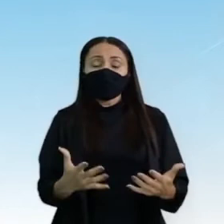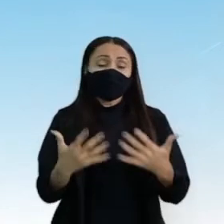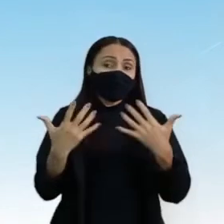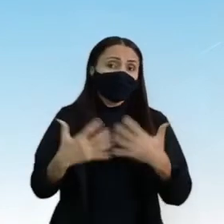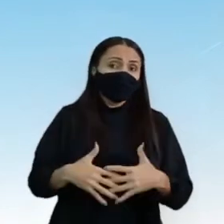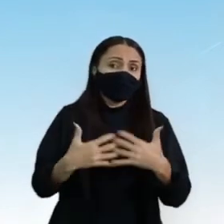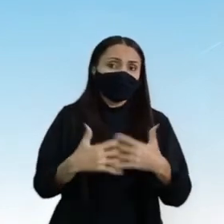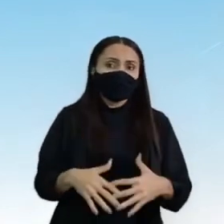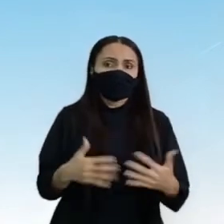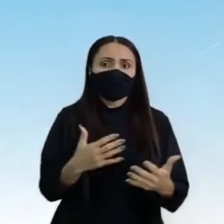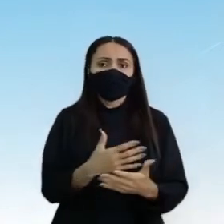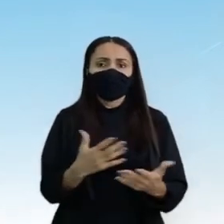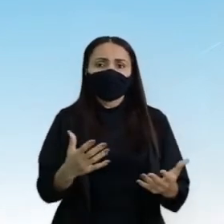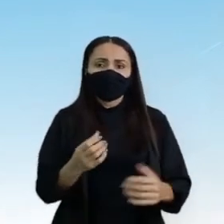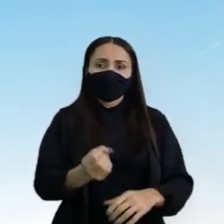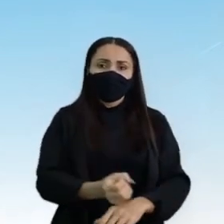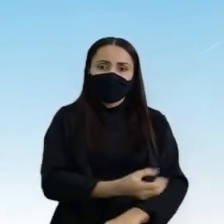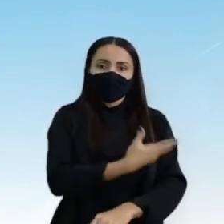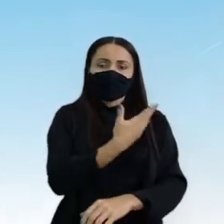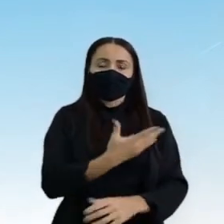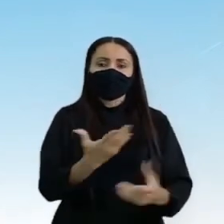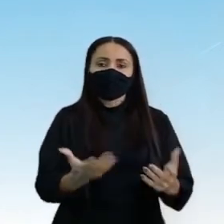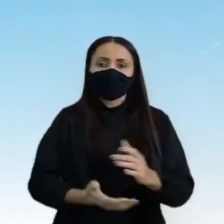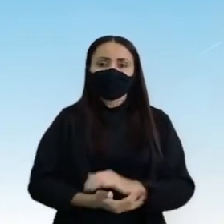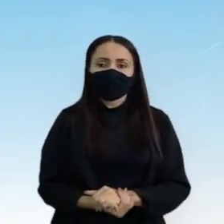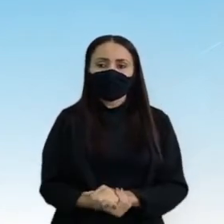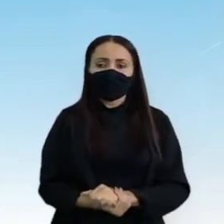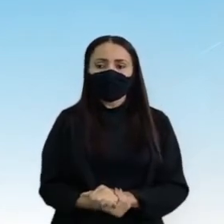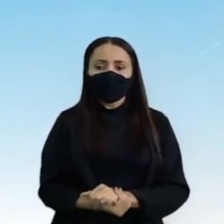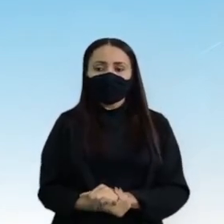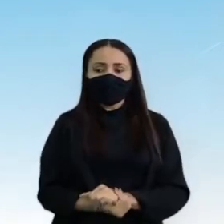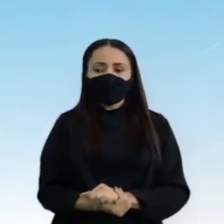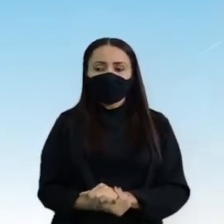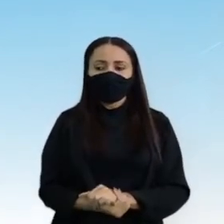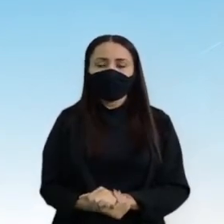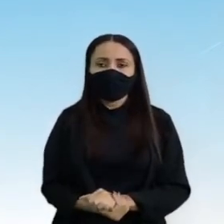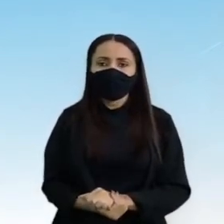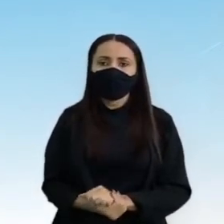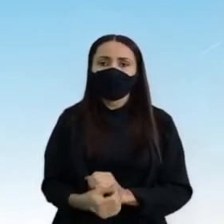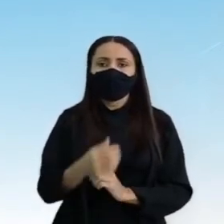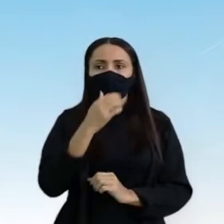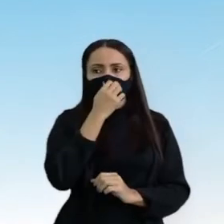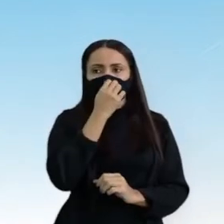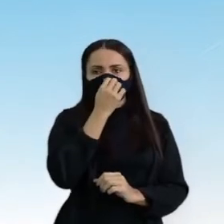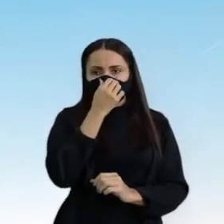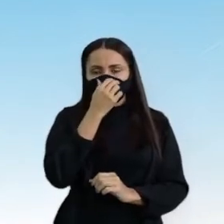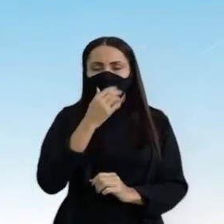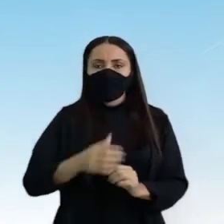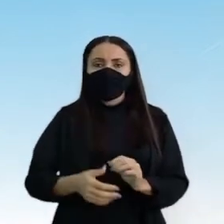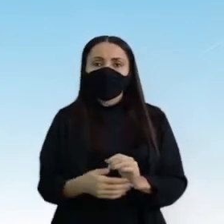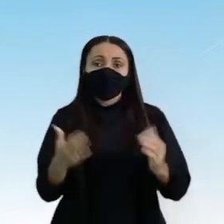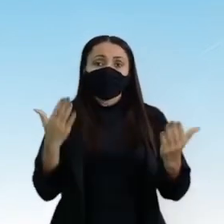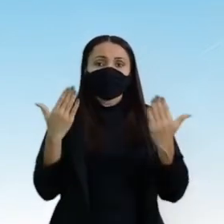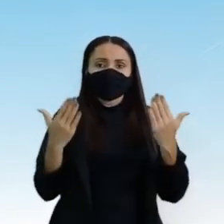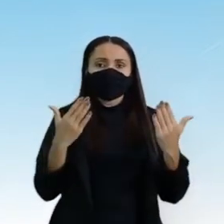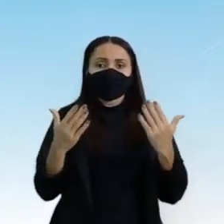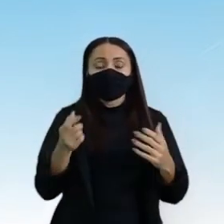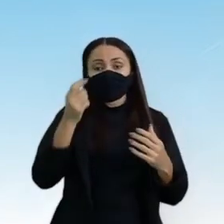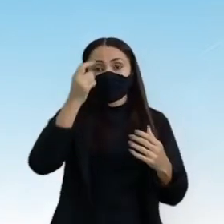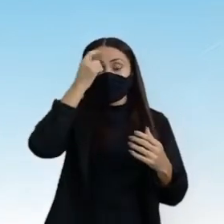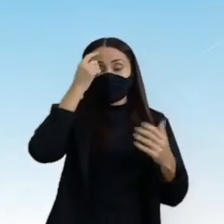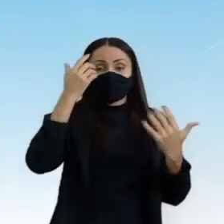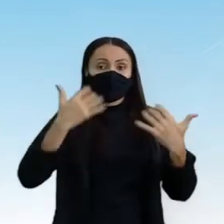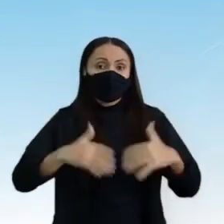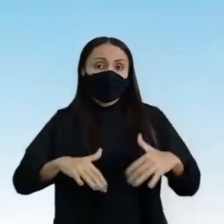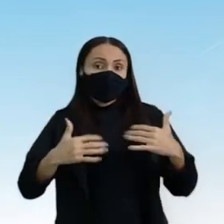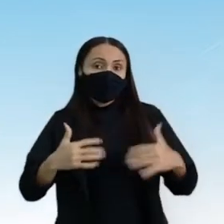complicada para o emocional de quem está nessa fase da adolescência, né? O psicológico fica muito apreensivo, pensando como